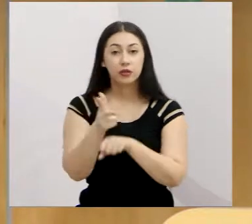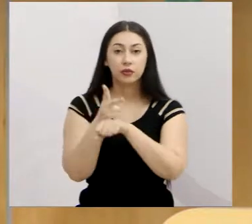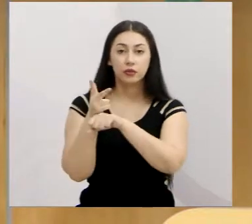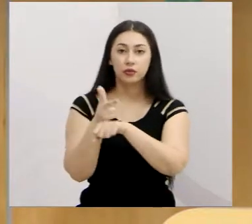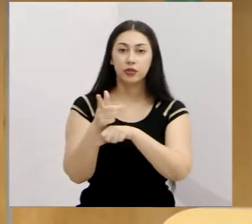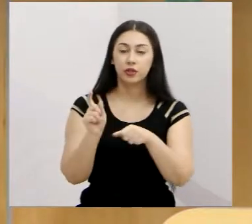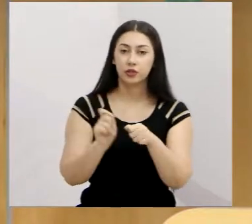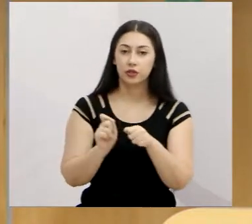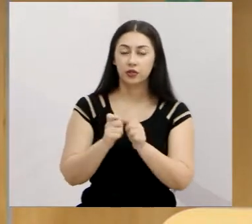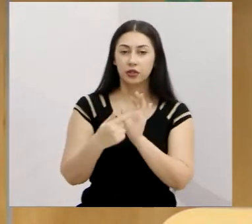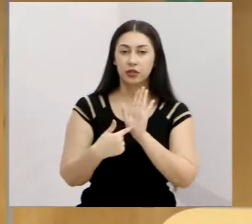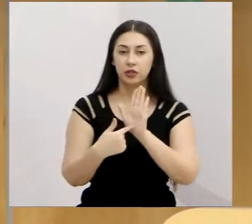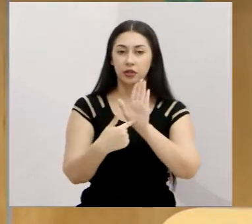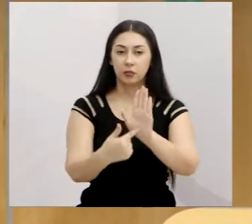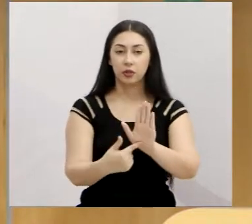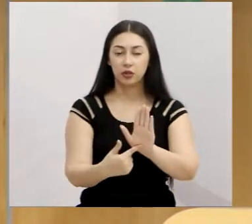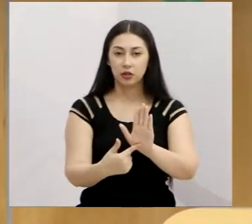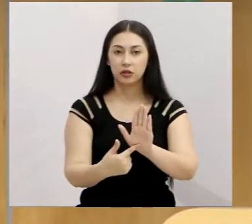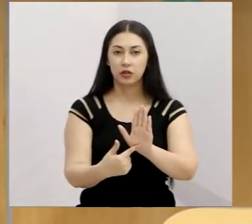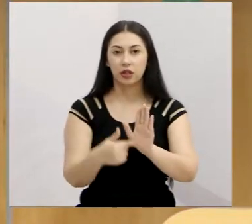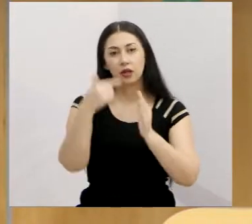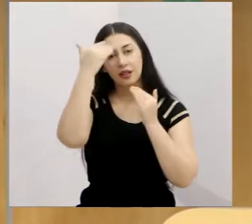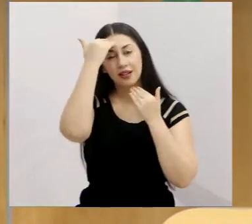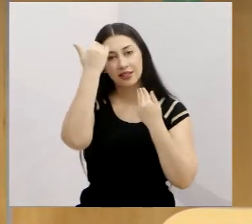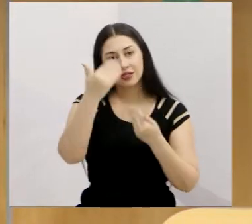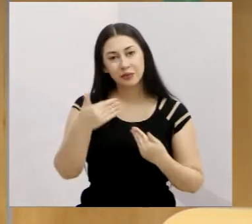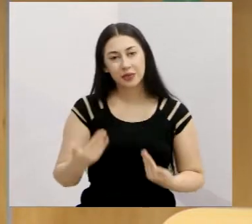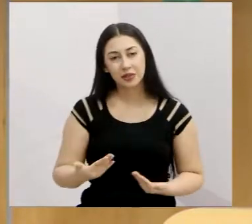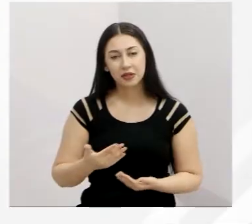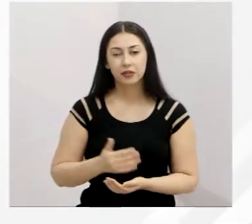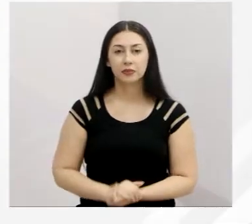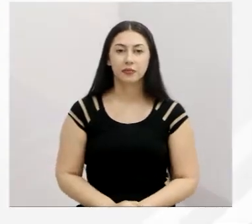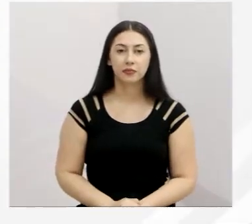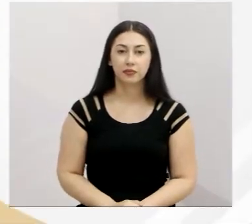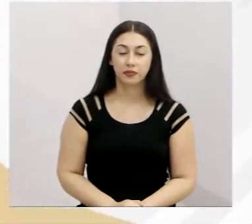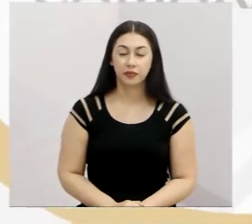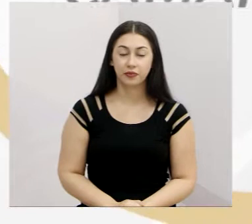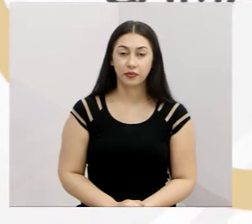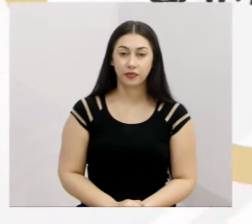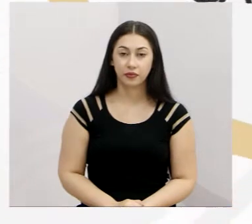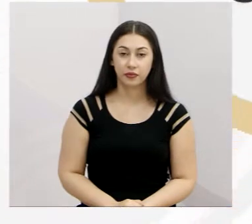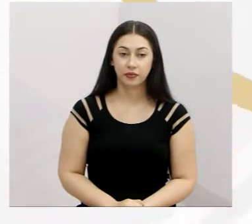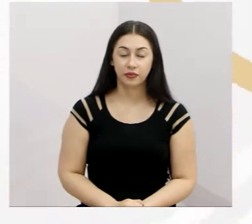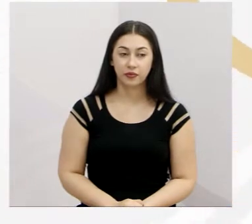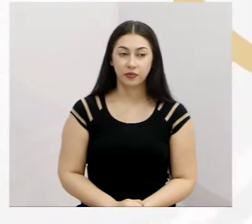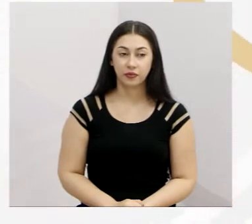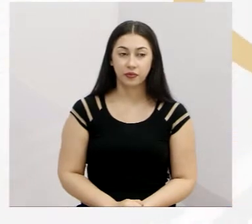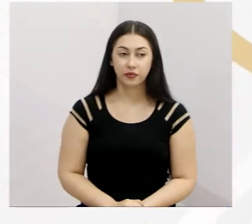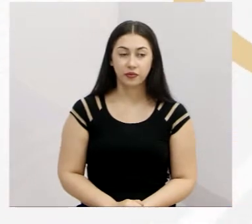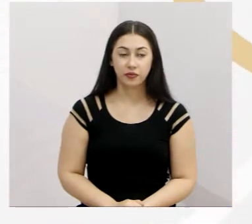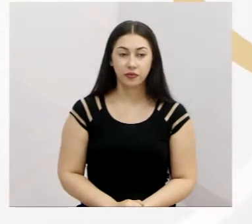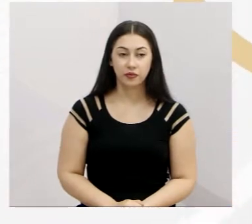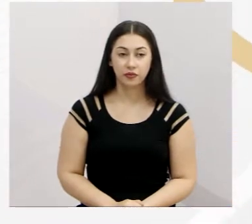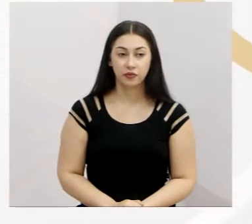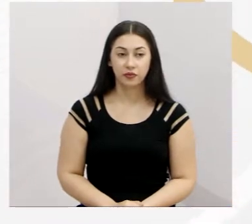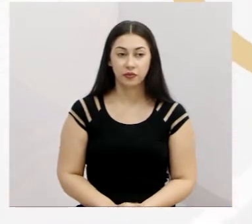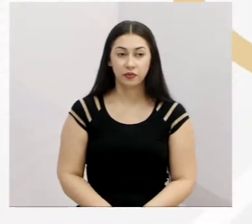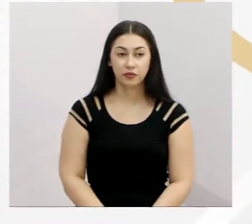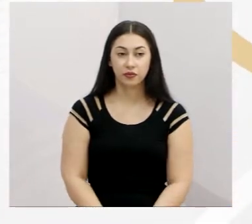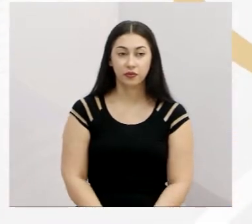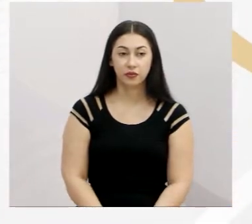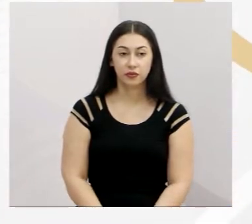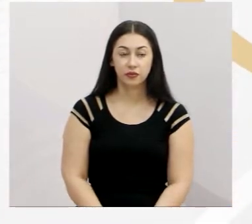produzido pela TV Câmara Jacareí que mostra um pouco mais das homenageadas neste dia E aí